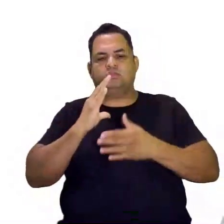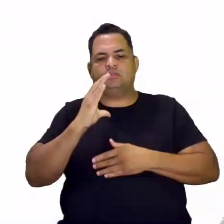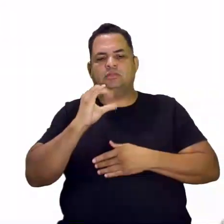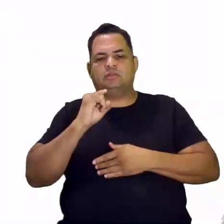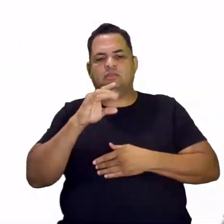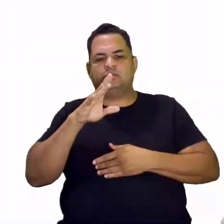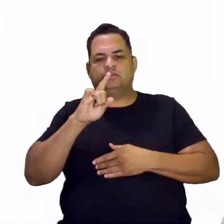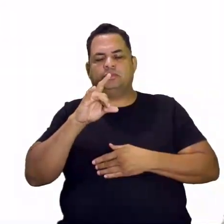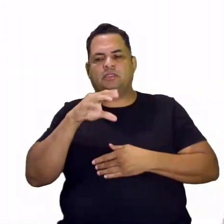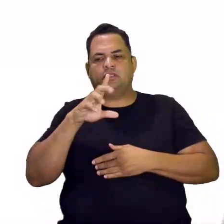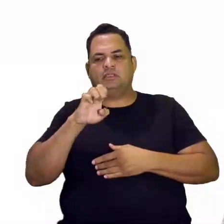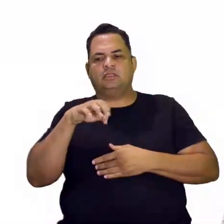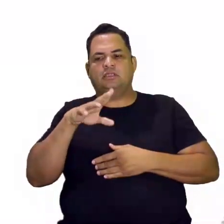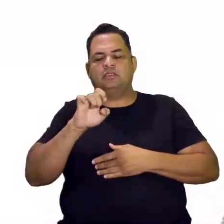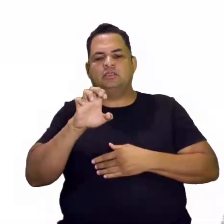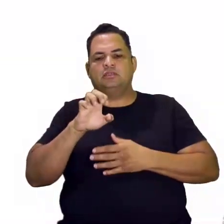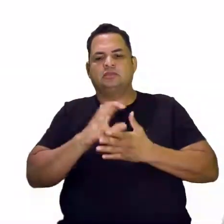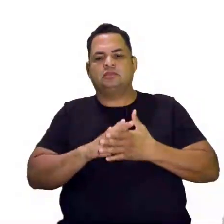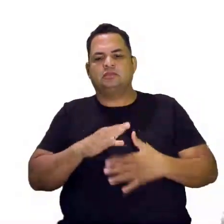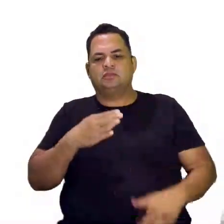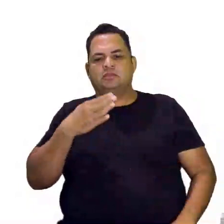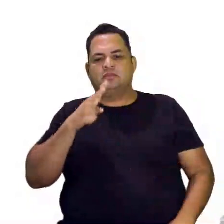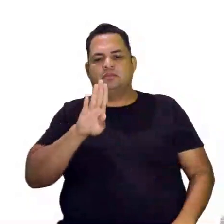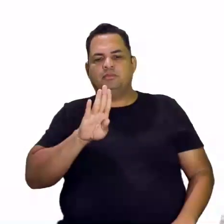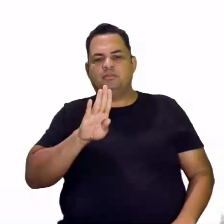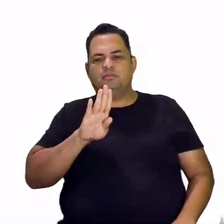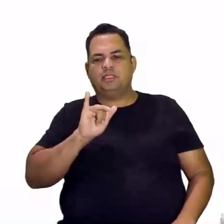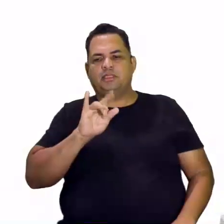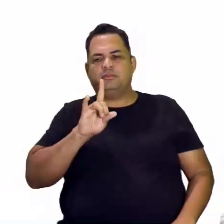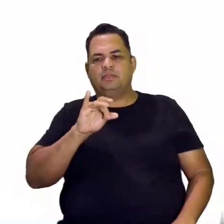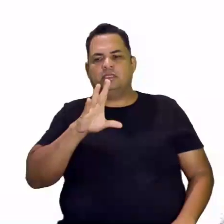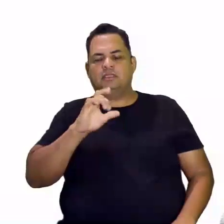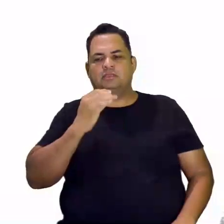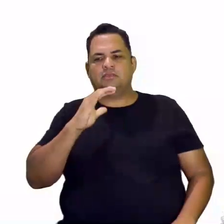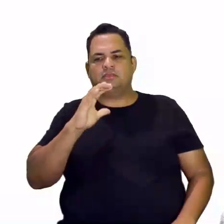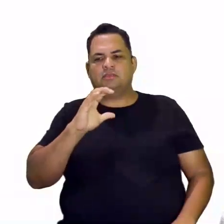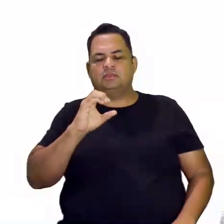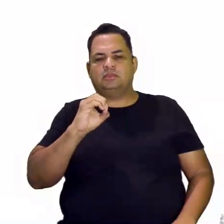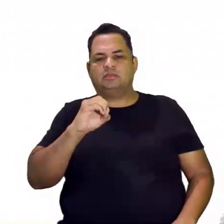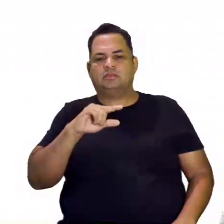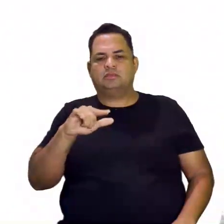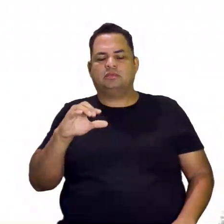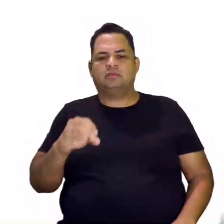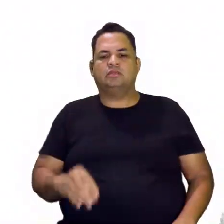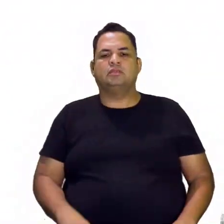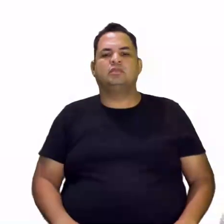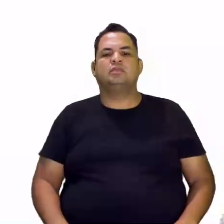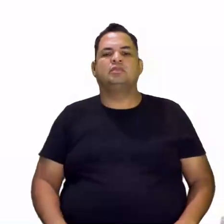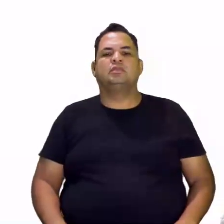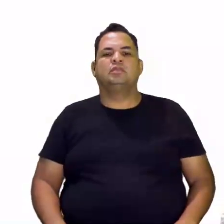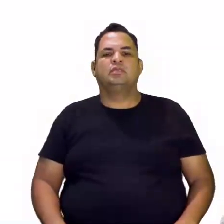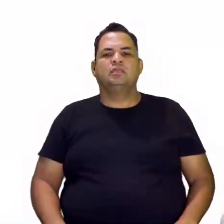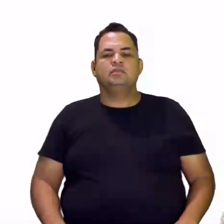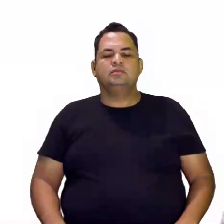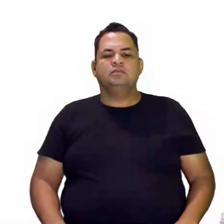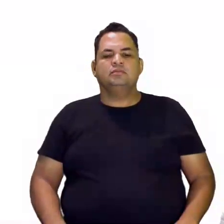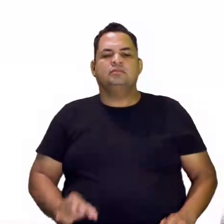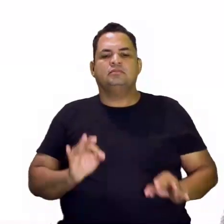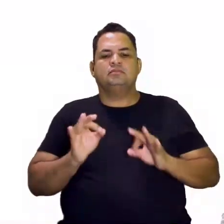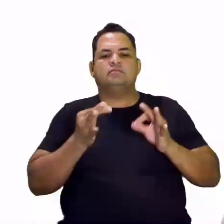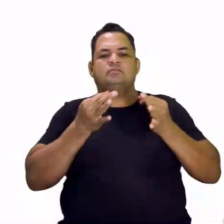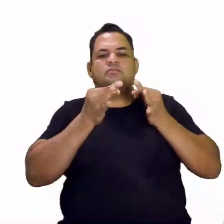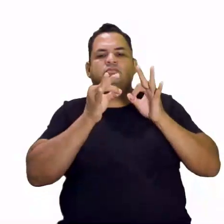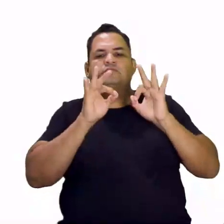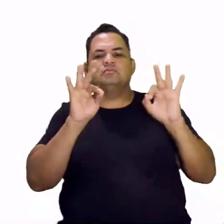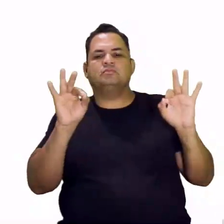Cisparidade ou bipartição, tá? Vocês vão achar das duas formas. Então, dessa é a forma